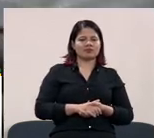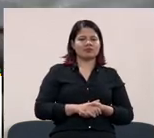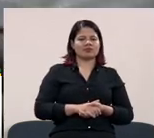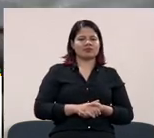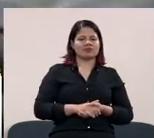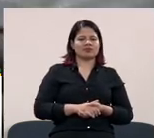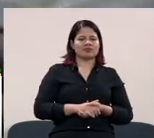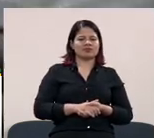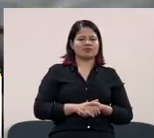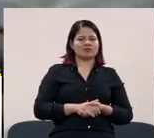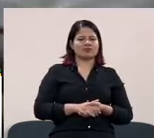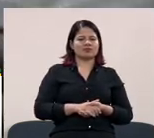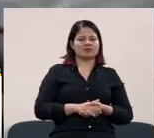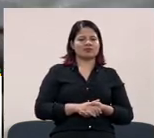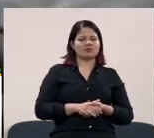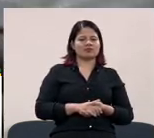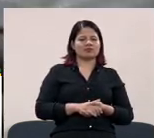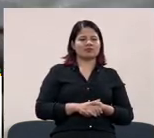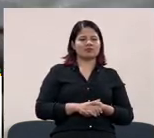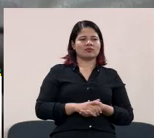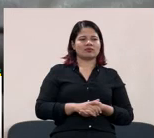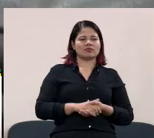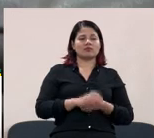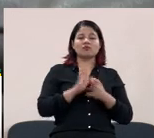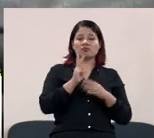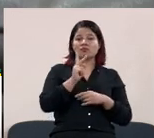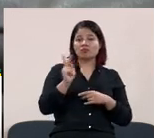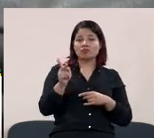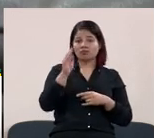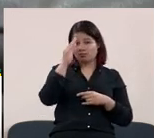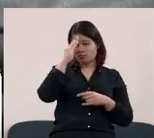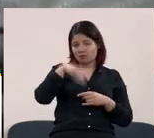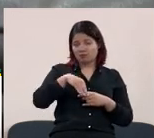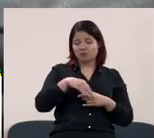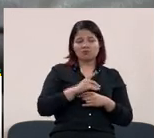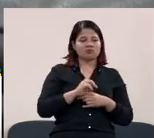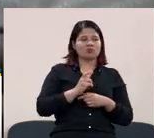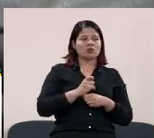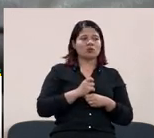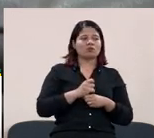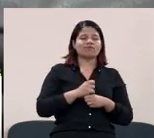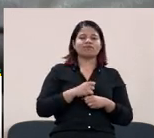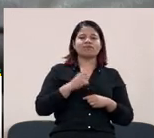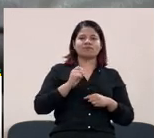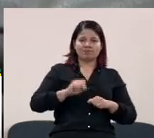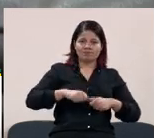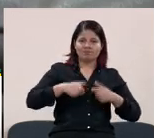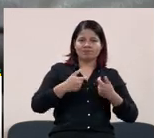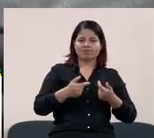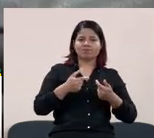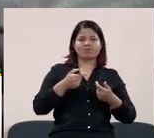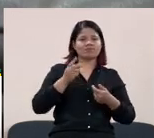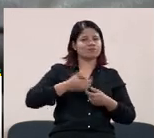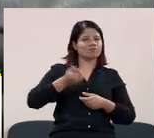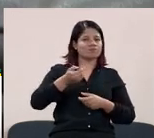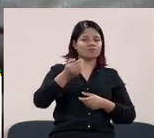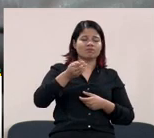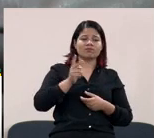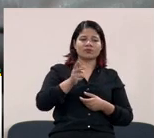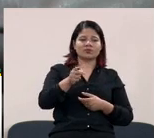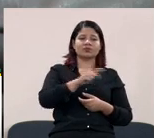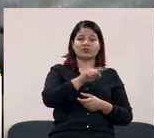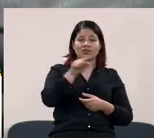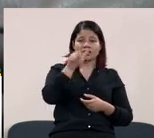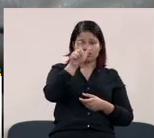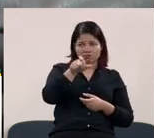o professor não desiste nunca. E nós temos exemplos que estão dando certo,